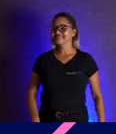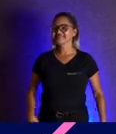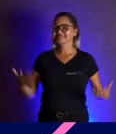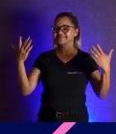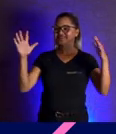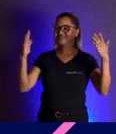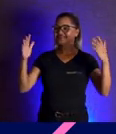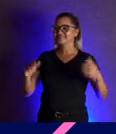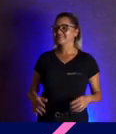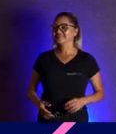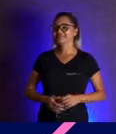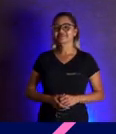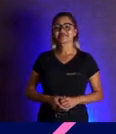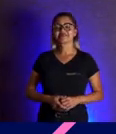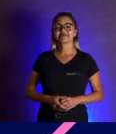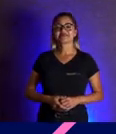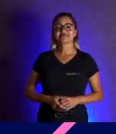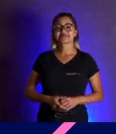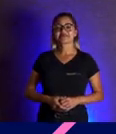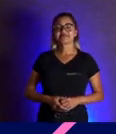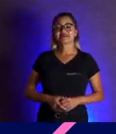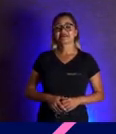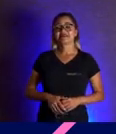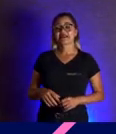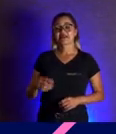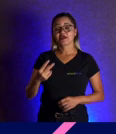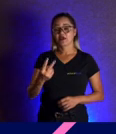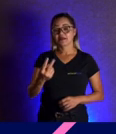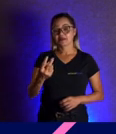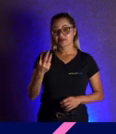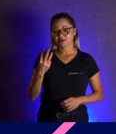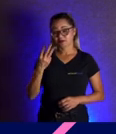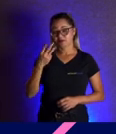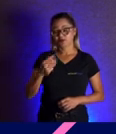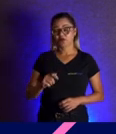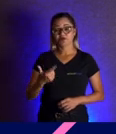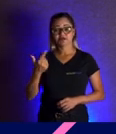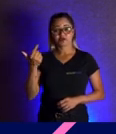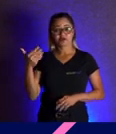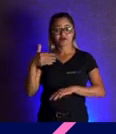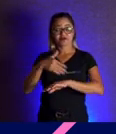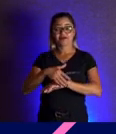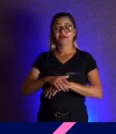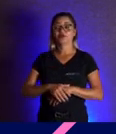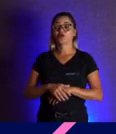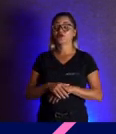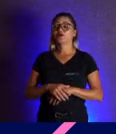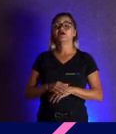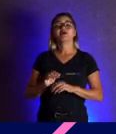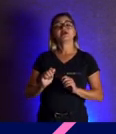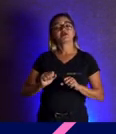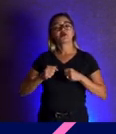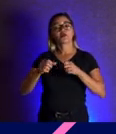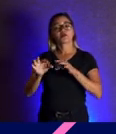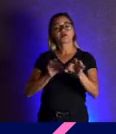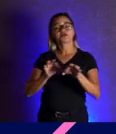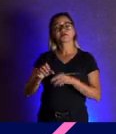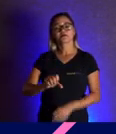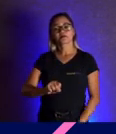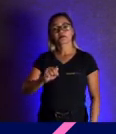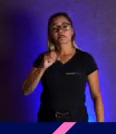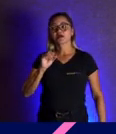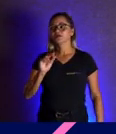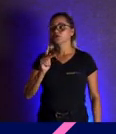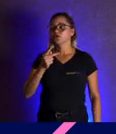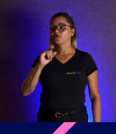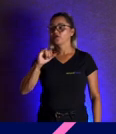E aí tem três pessoas que não estão aqui, porque ou acabaram de entrar na equipe ou estão dedicadas a um projeto específico, que é a Sofia Tomé, a